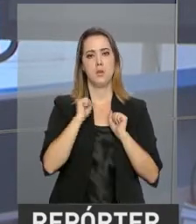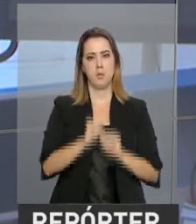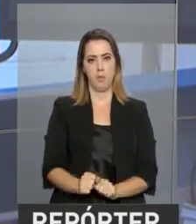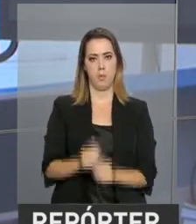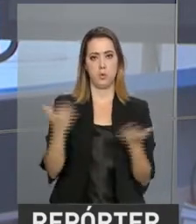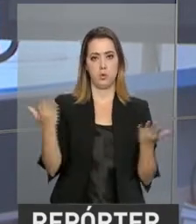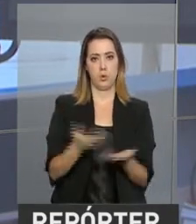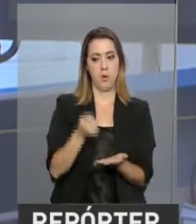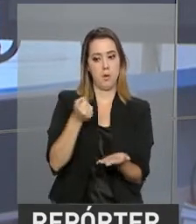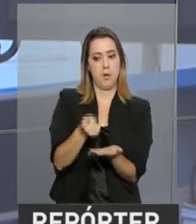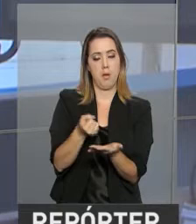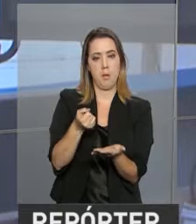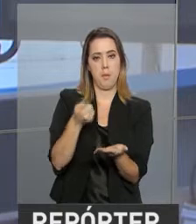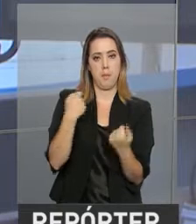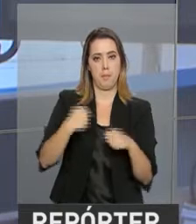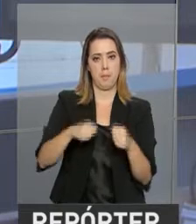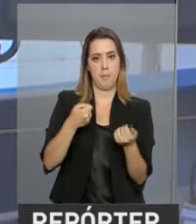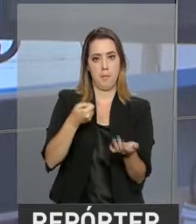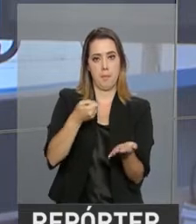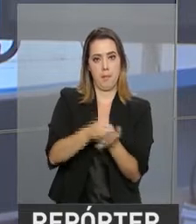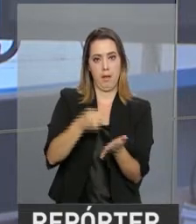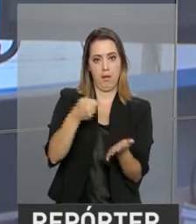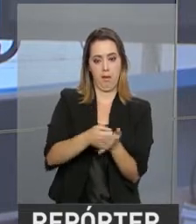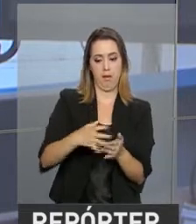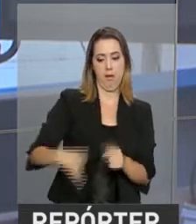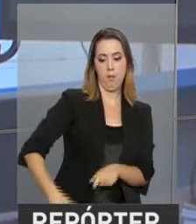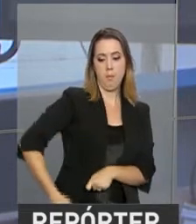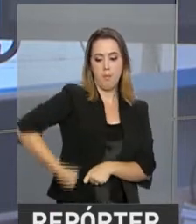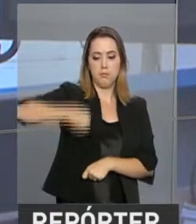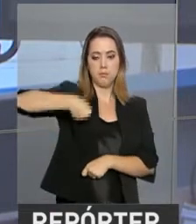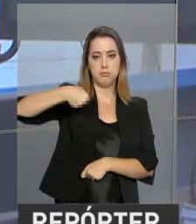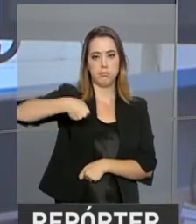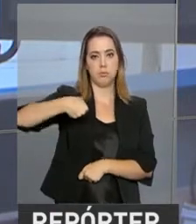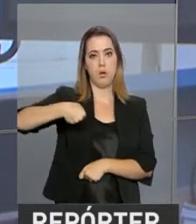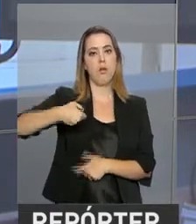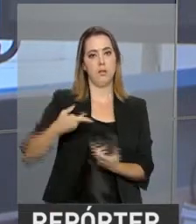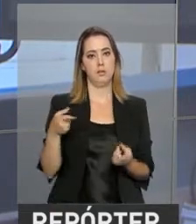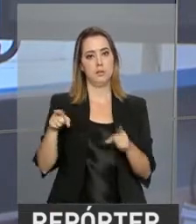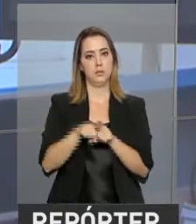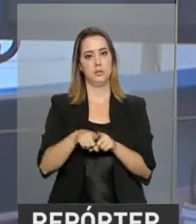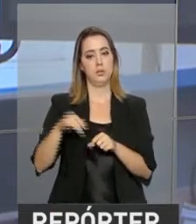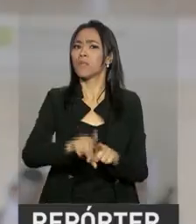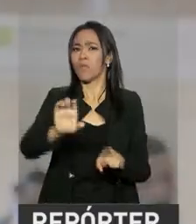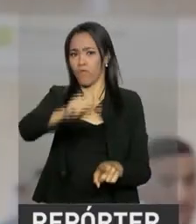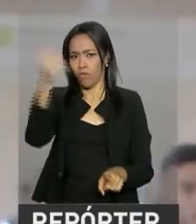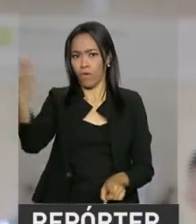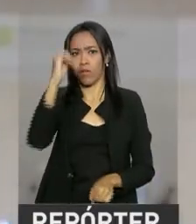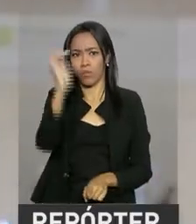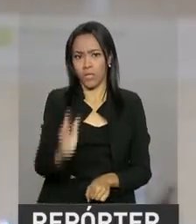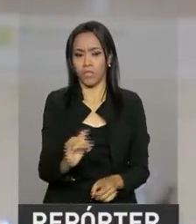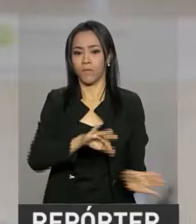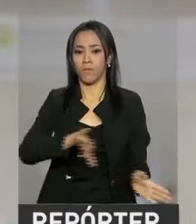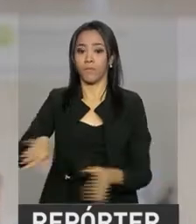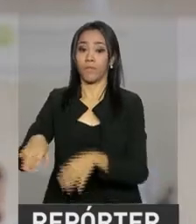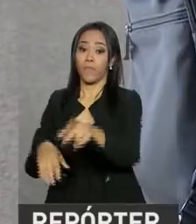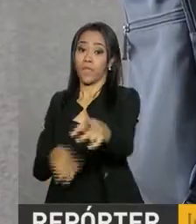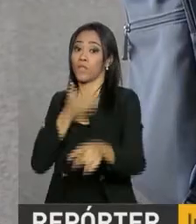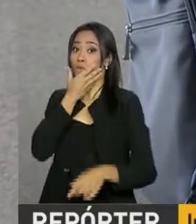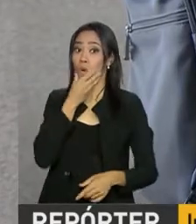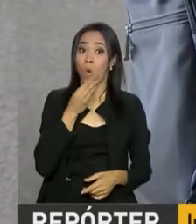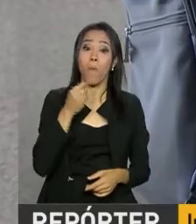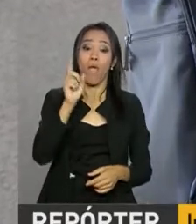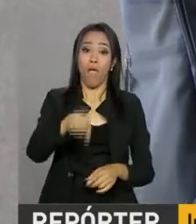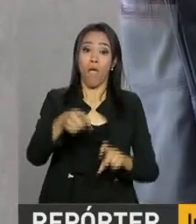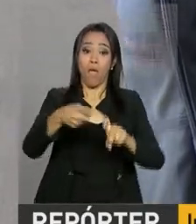empresas passem a cobrar pelas bagagens despachadas em vôos nacionais e internacionais joão silvestre médico e